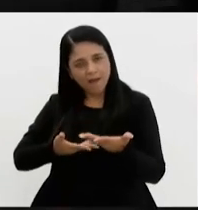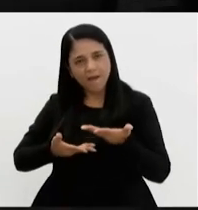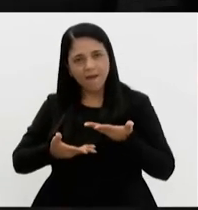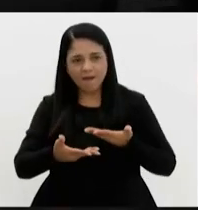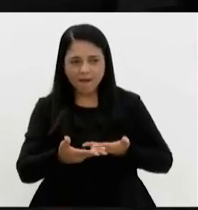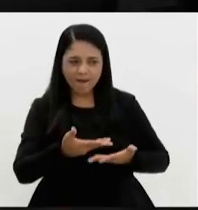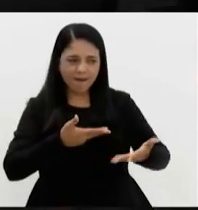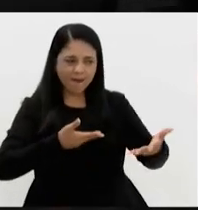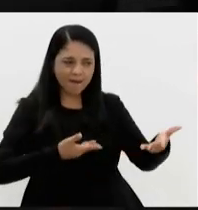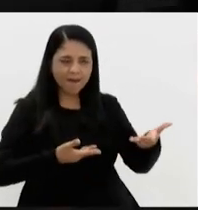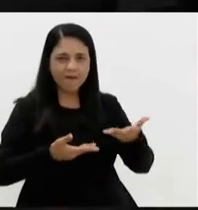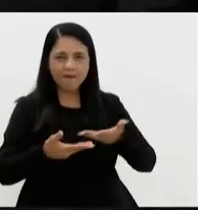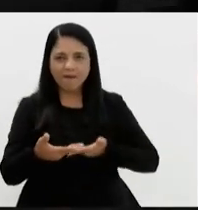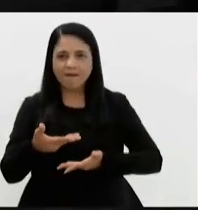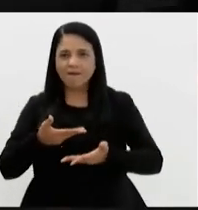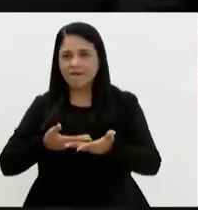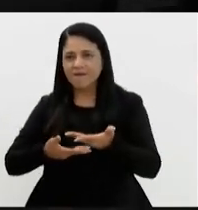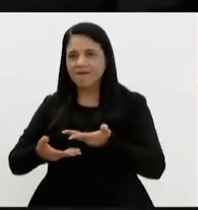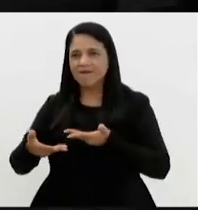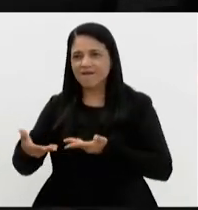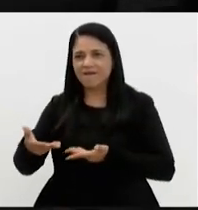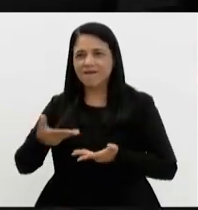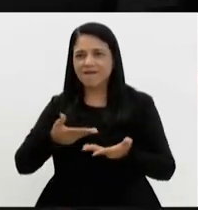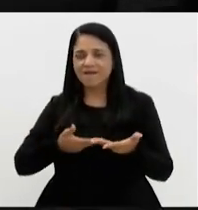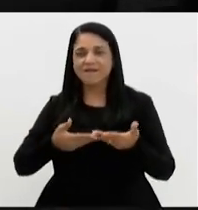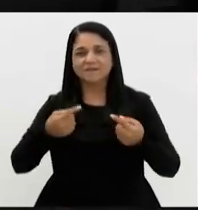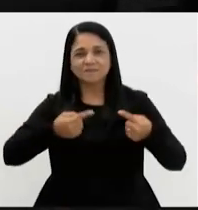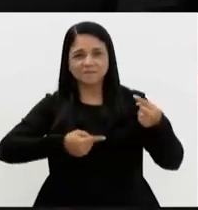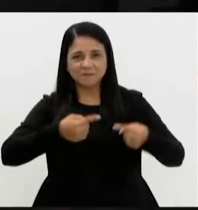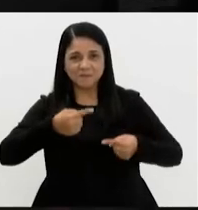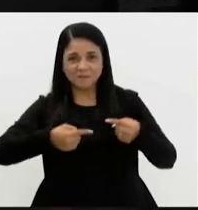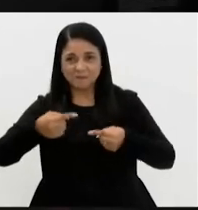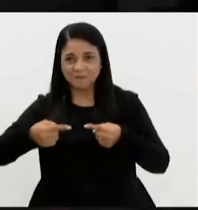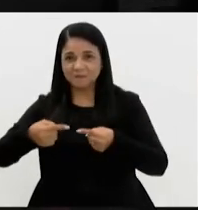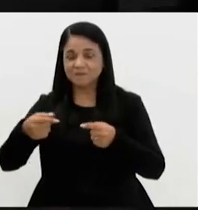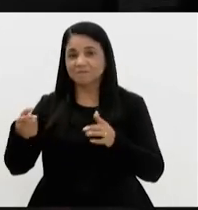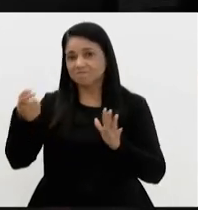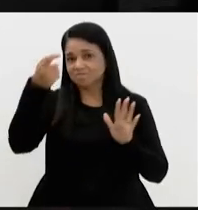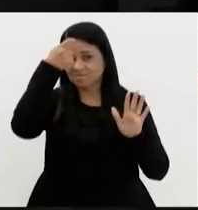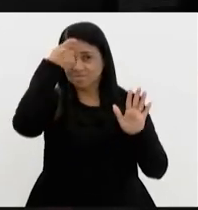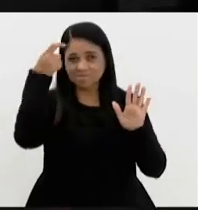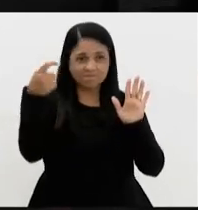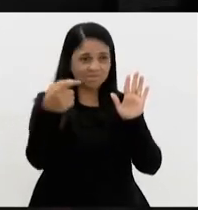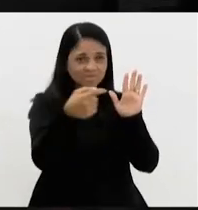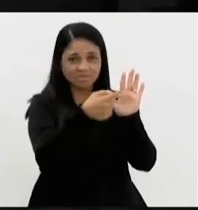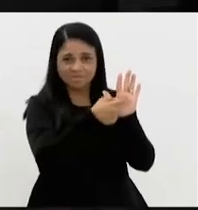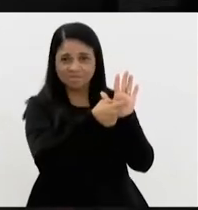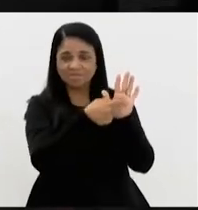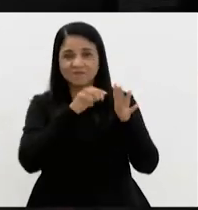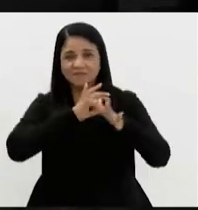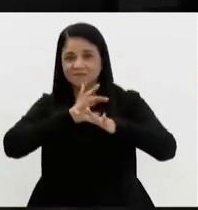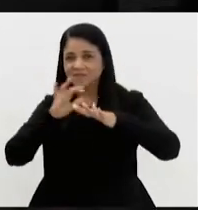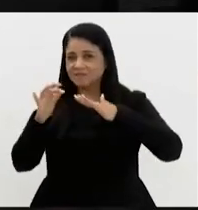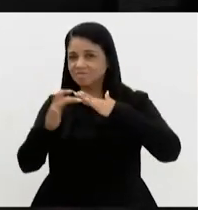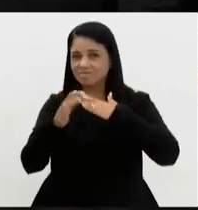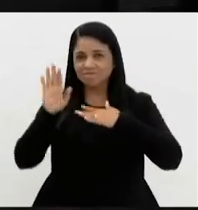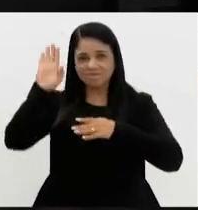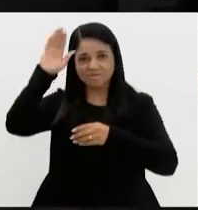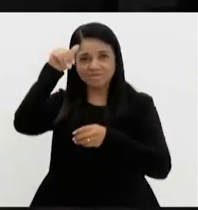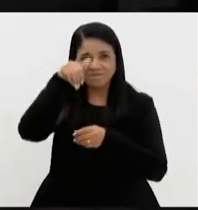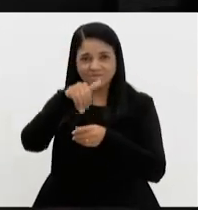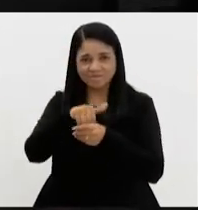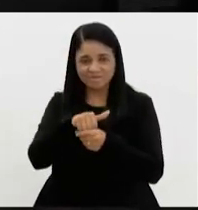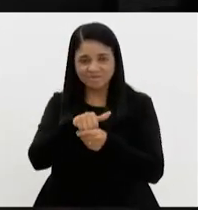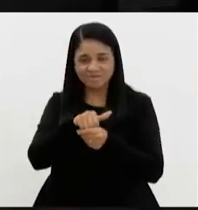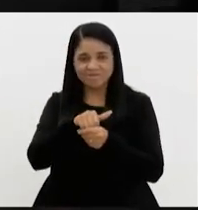media até para dinamizar o debate foi a inteligência artificial redes sociais eleições